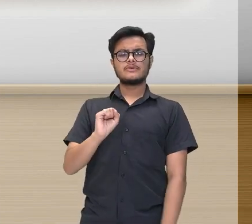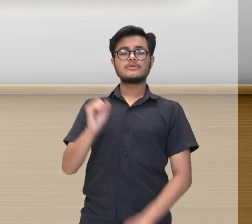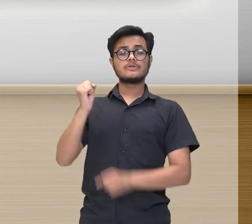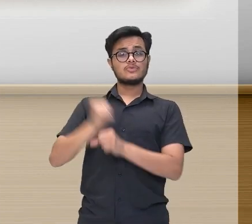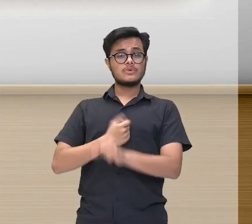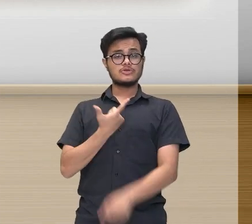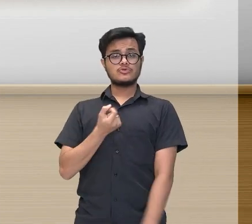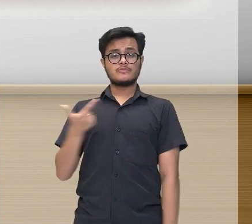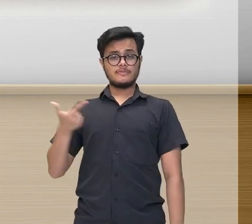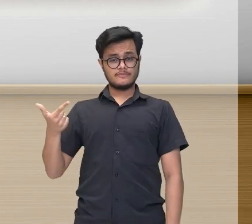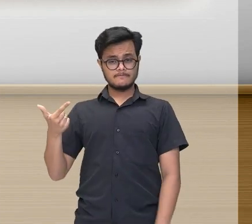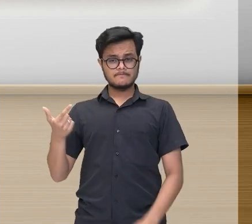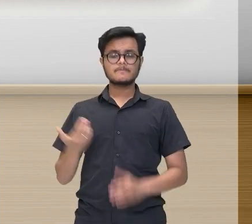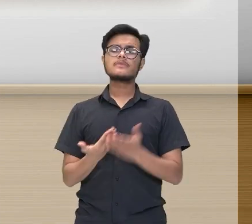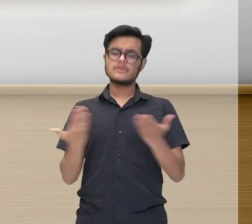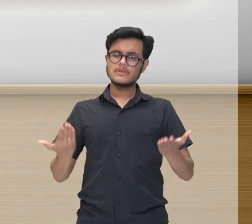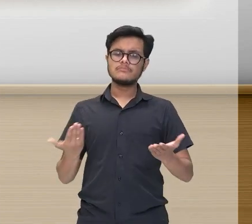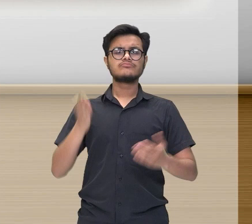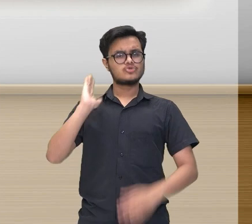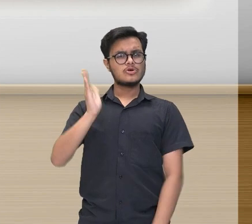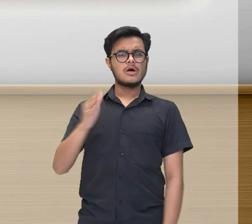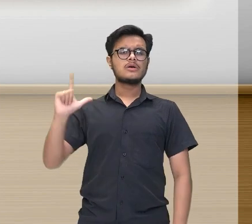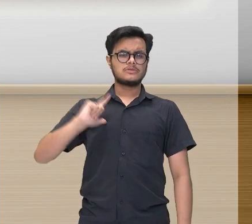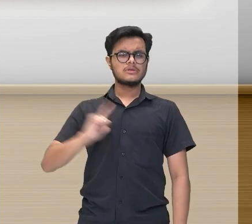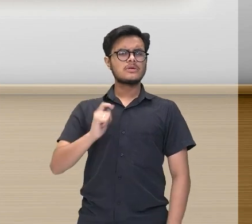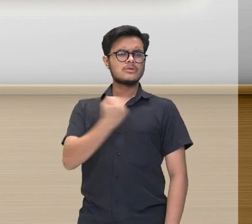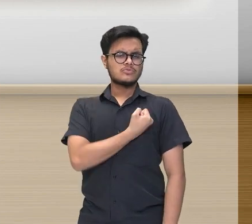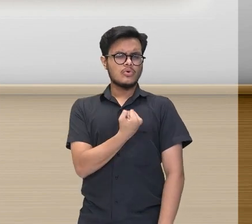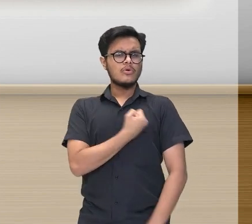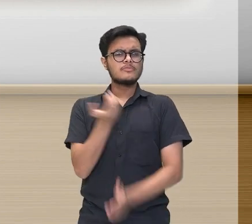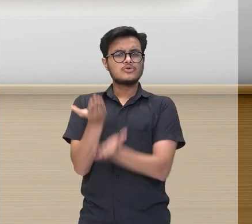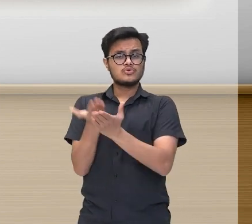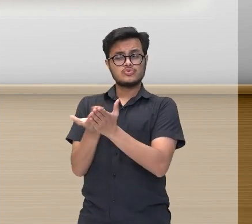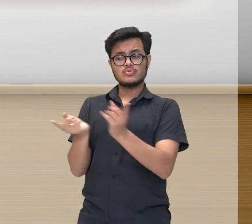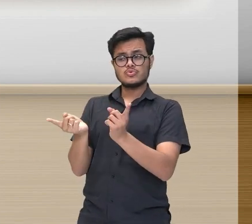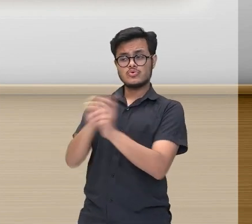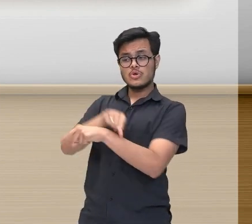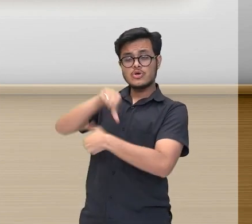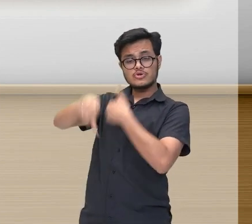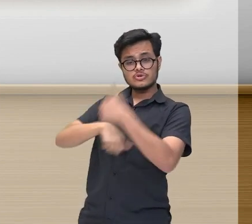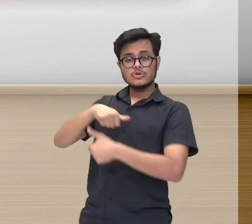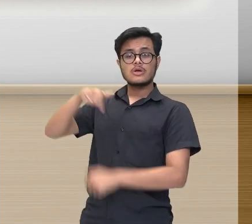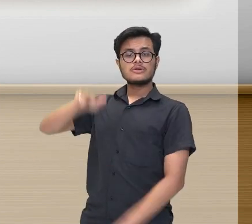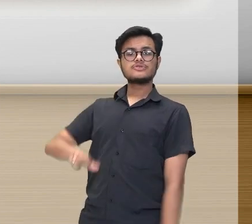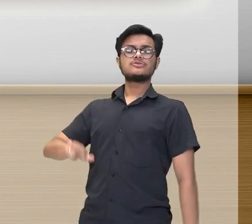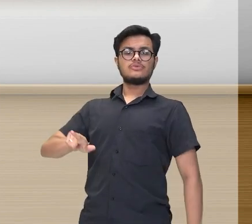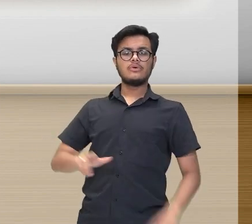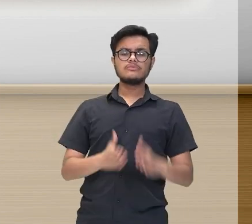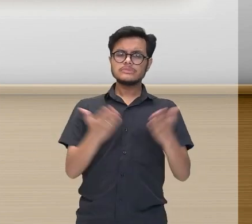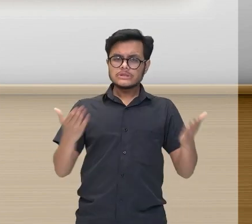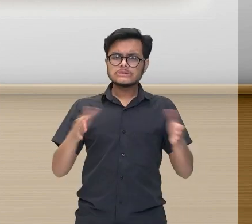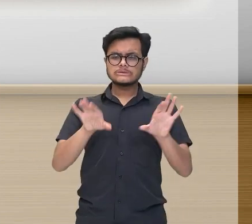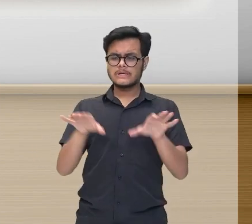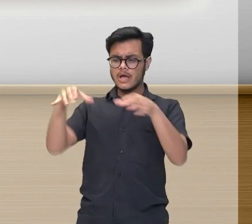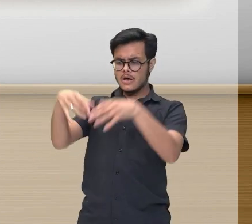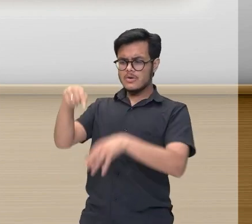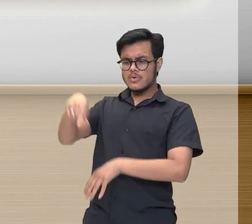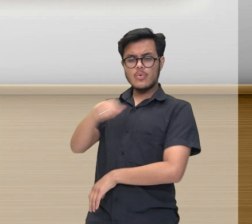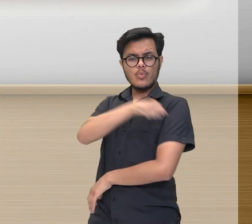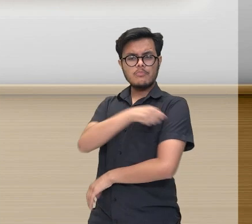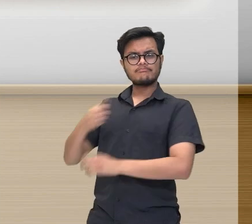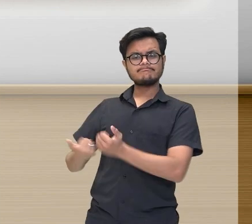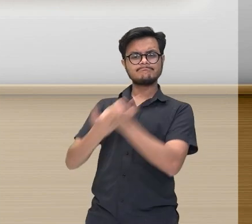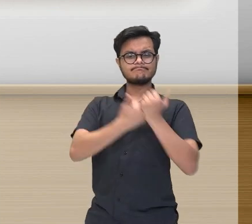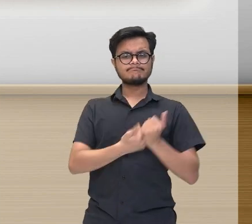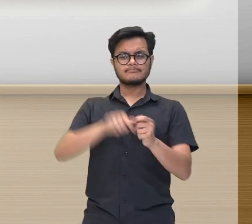de 2022. Então, em 2022, a gente já tem uma reformulação, que o Grêmio Estudantil ele passa a ser esse órgão, né, de